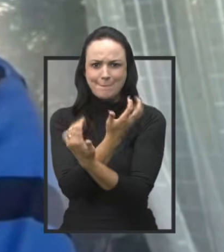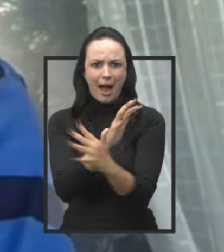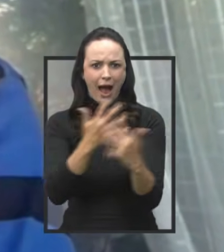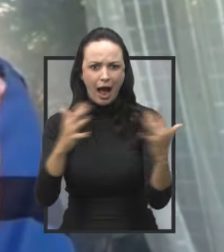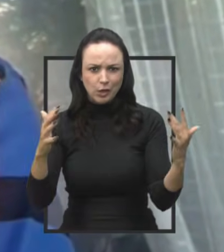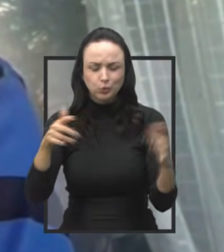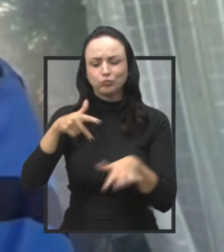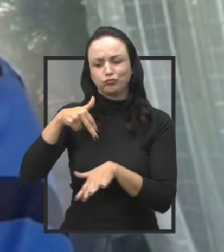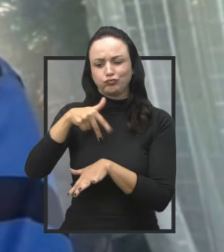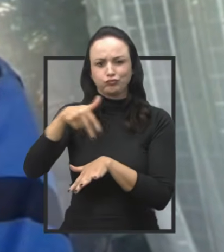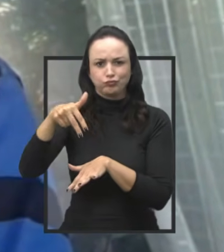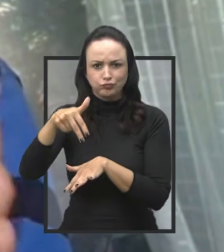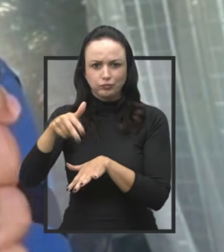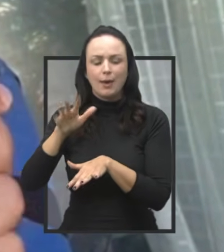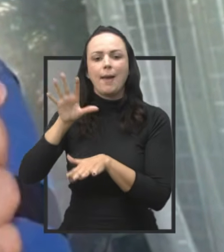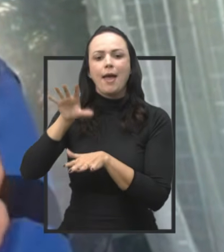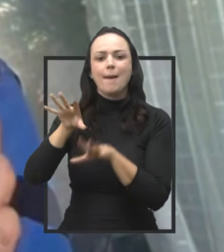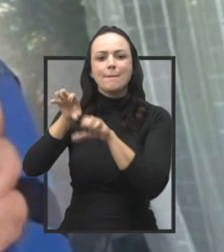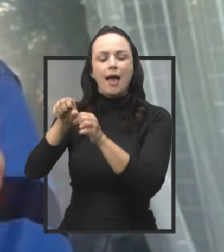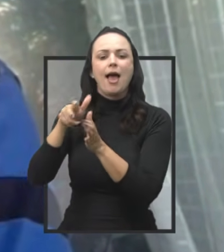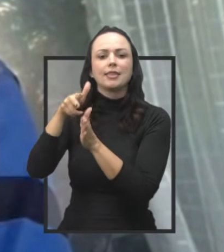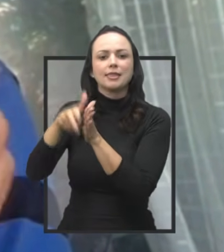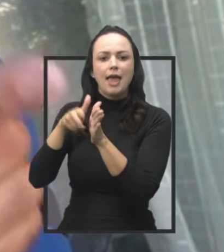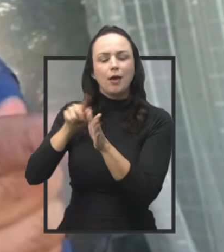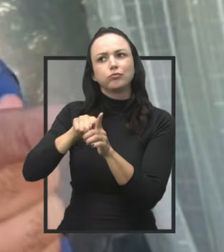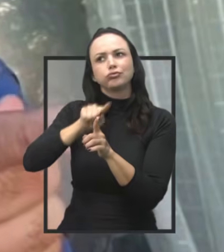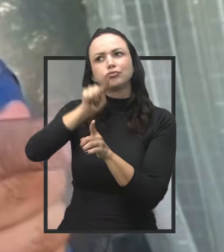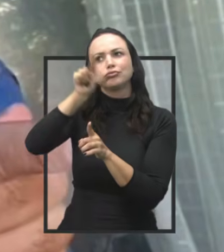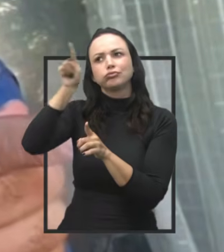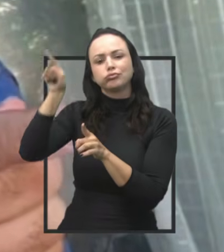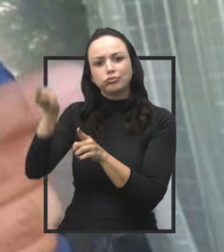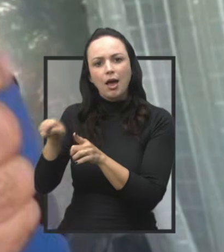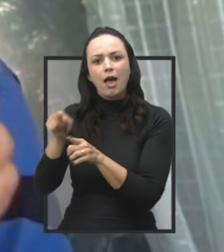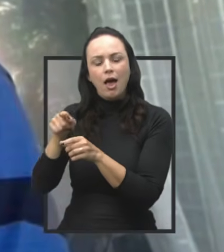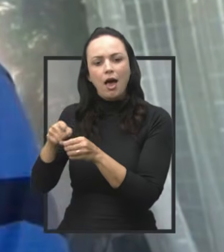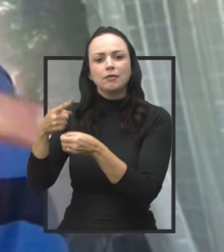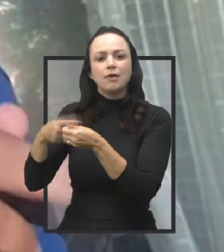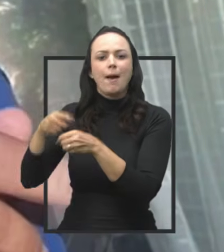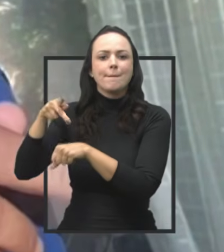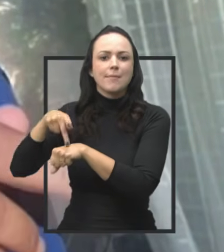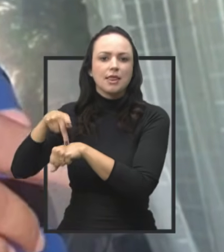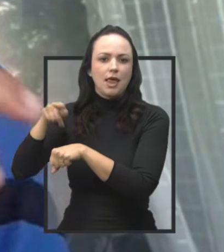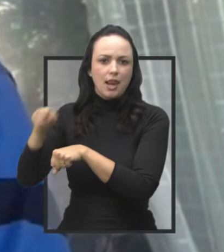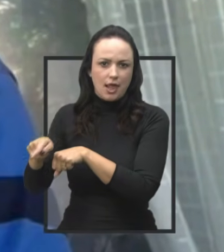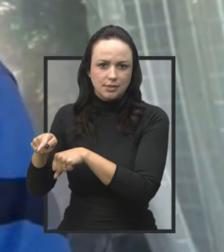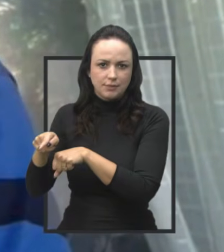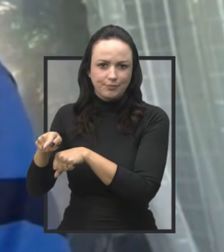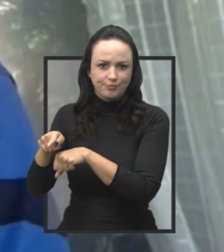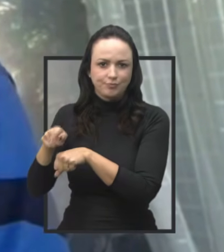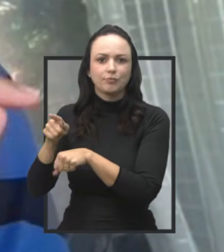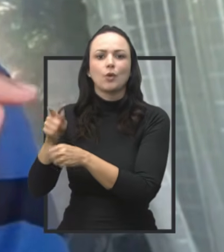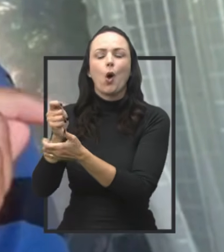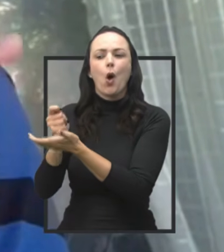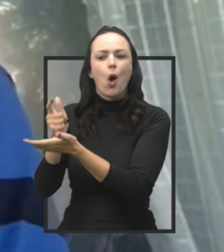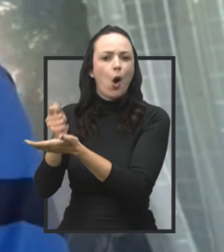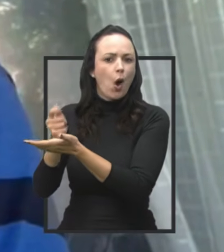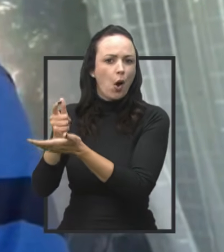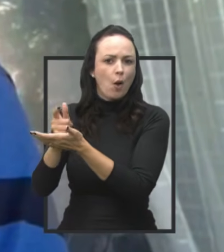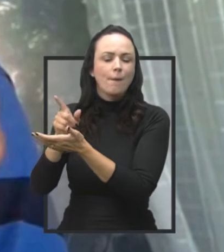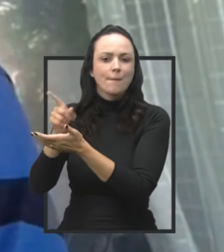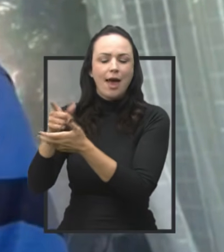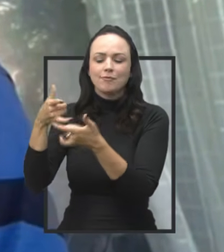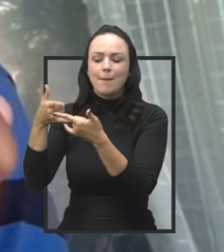mato, chegava lá, pegava o trem, ia para Pederneiras. Quando voltavam, comprava lá em Pederneira